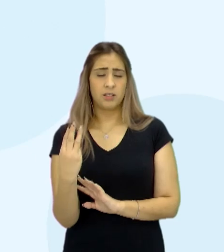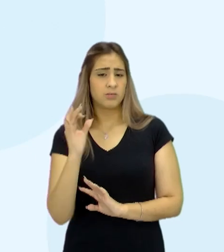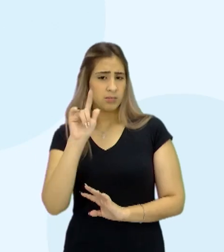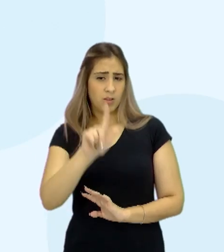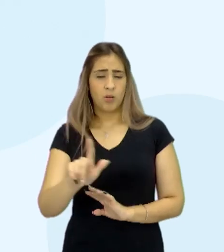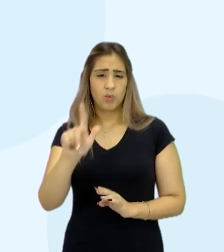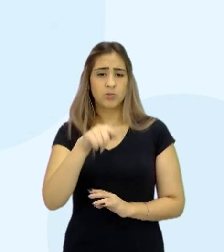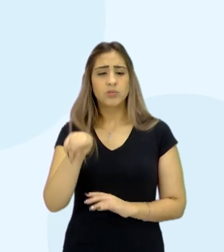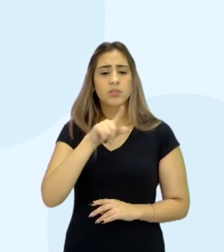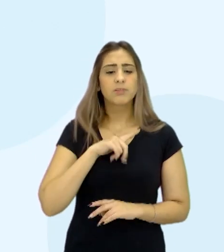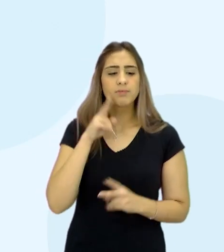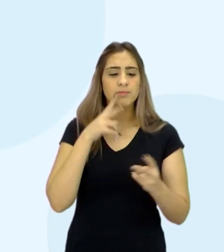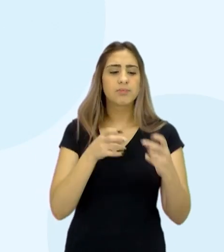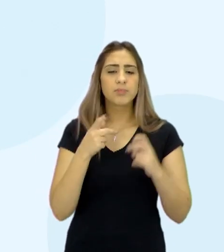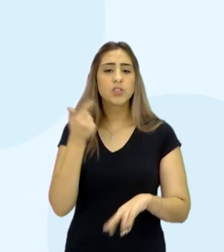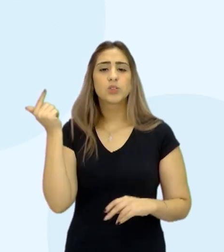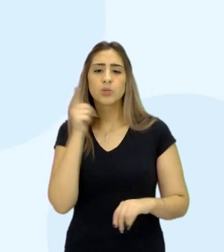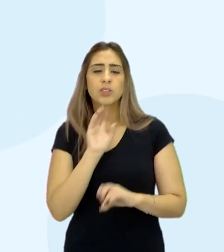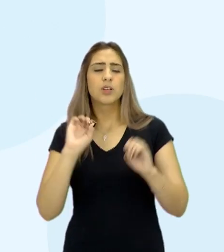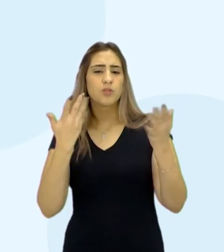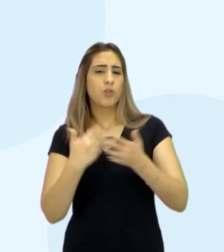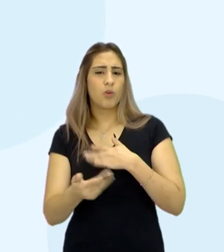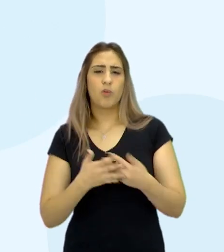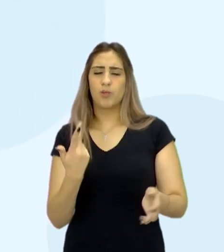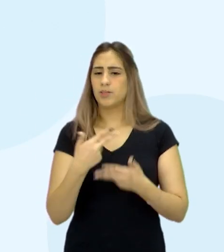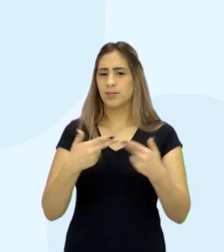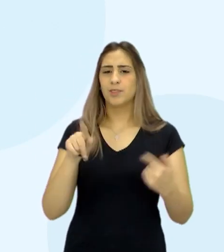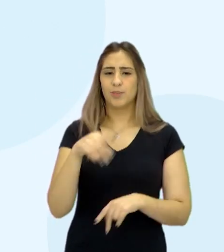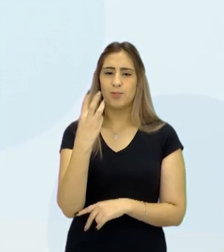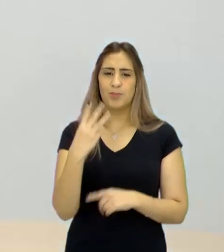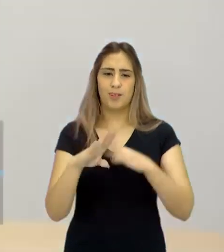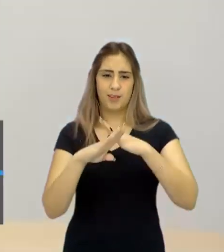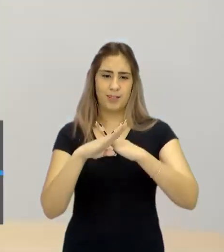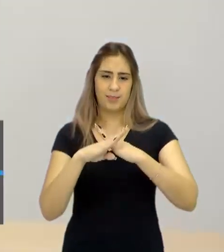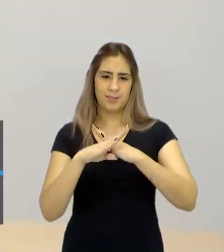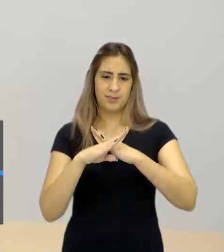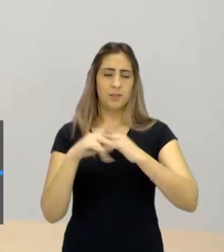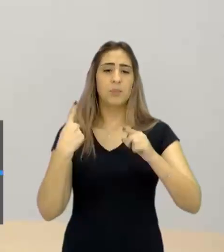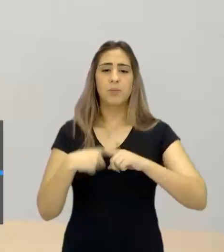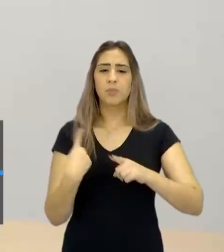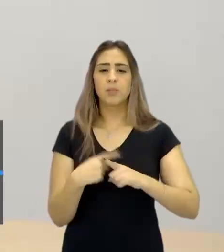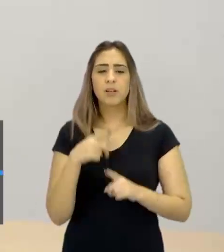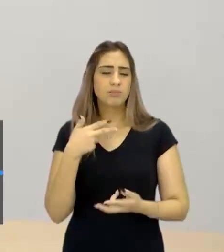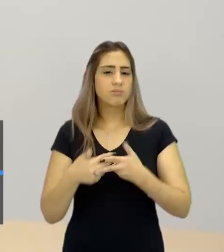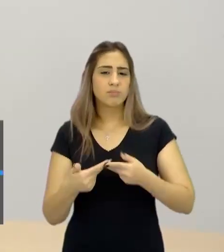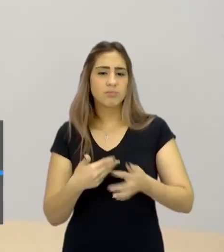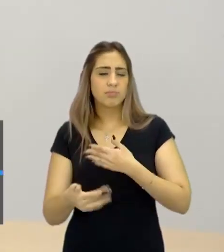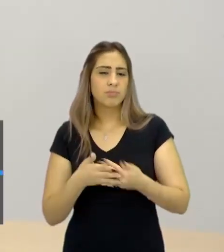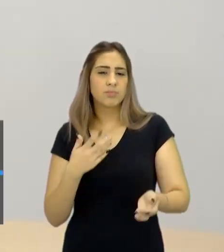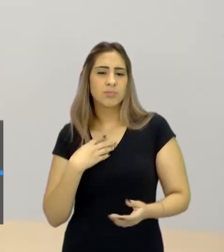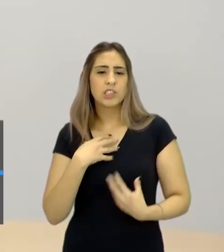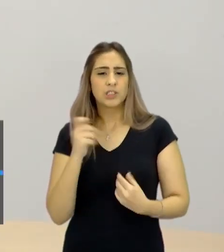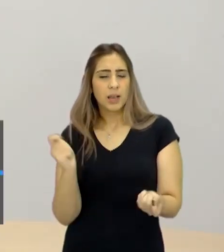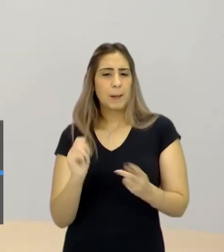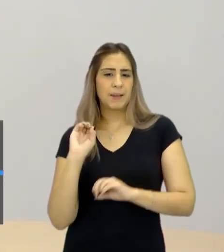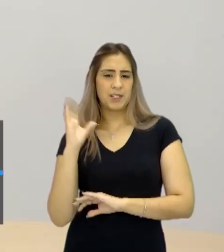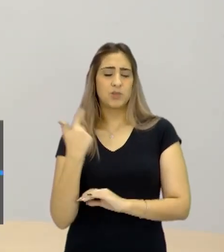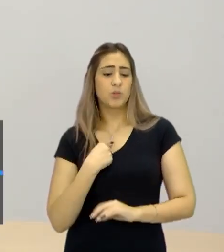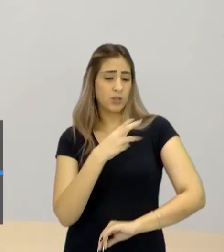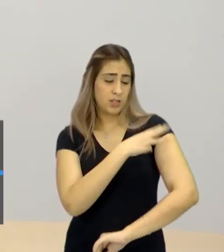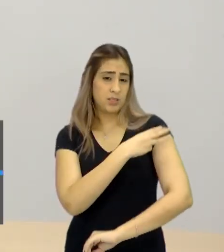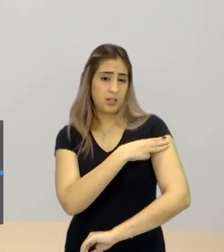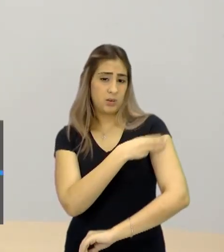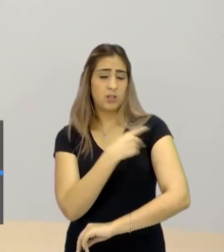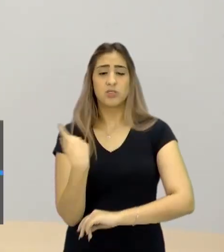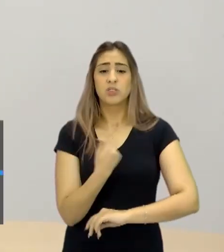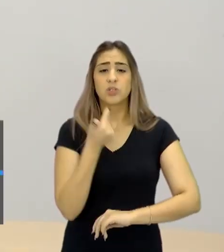gente tem a impressão que a gente consegue resolver qualquer coisa com a regra de 3, Sim, né? exatamente. Qualquer, assim, atividade, até eu estou no terceiro ano do ensino médio, né? A